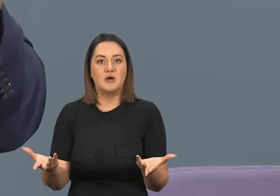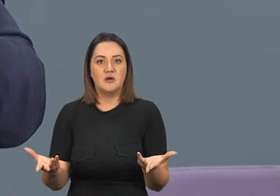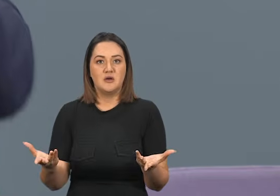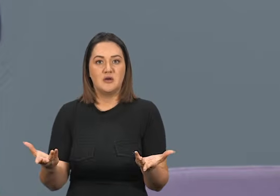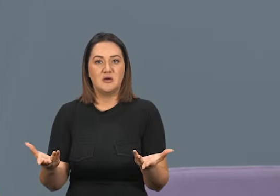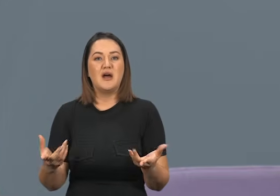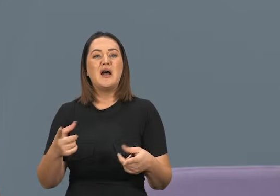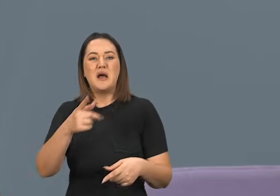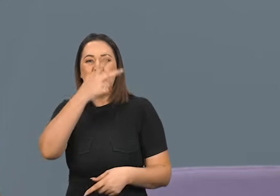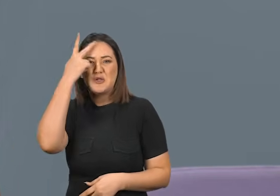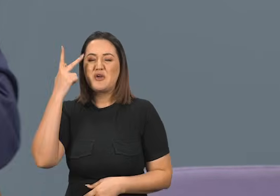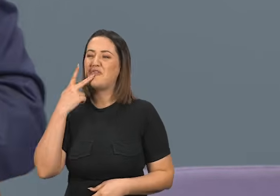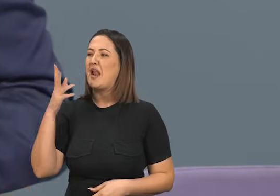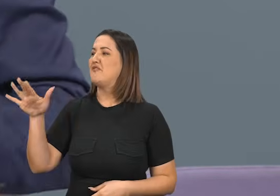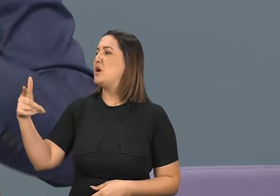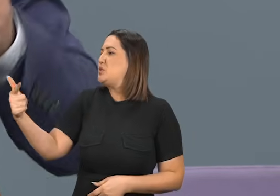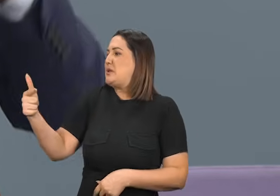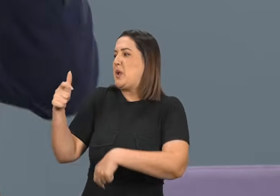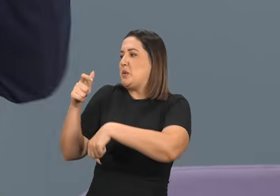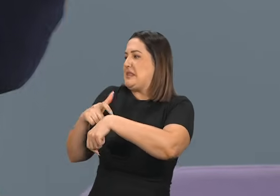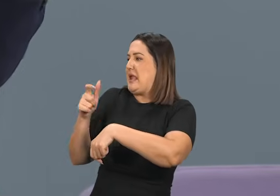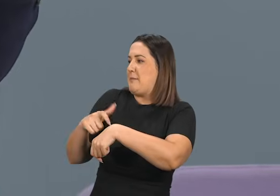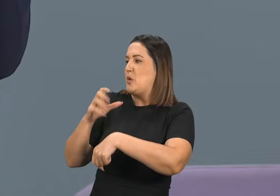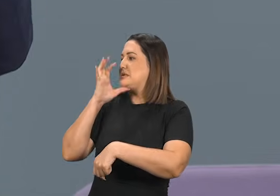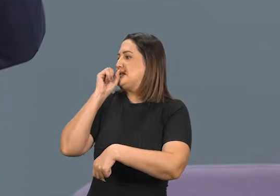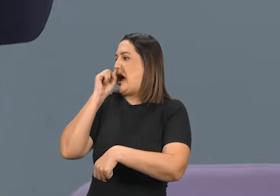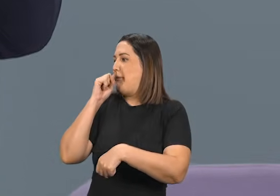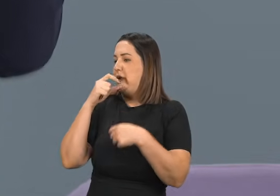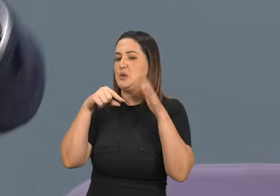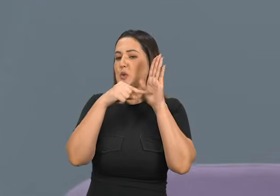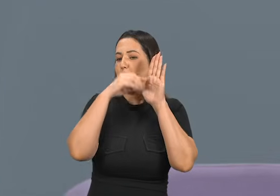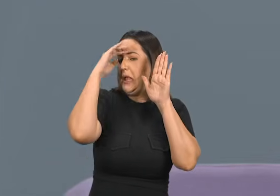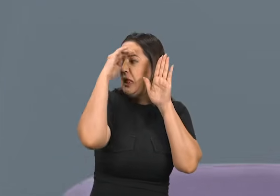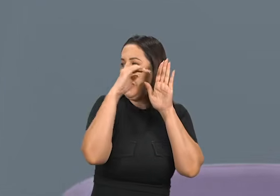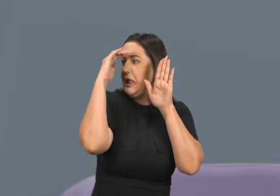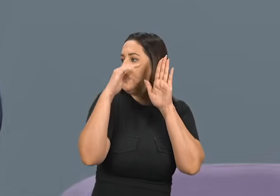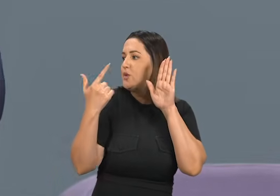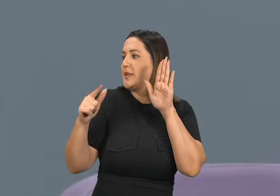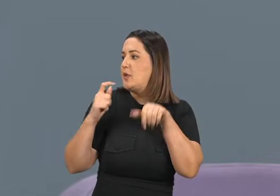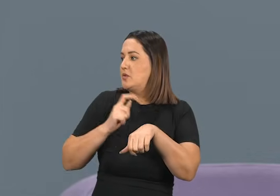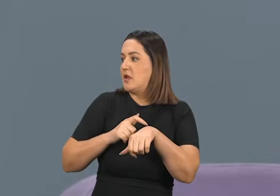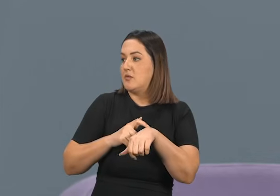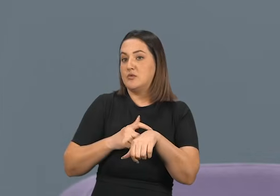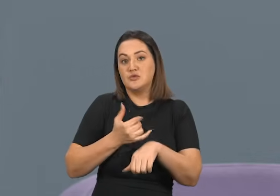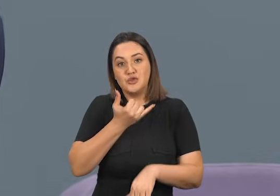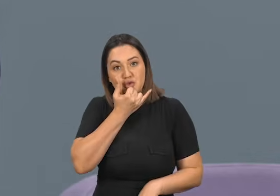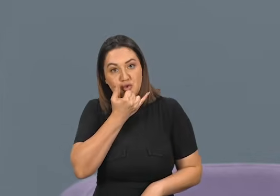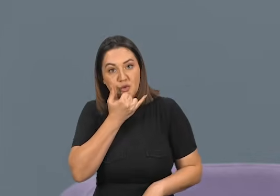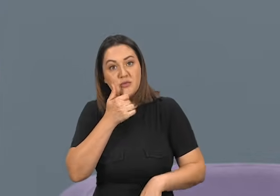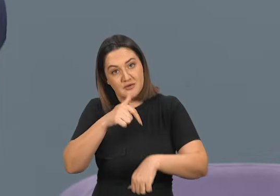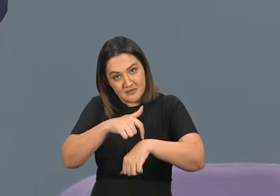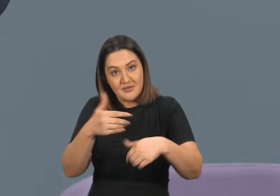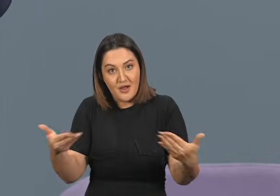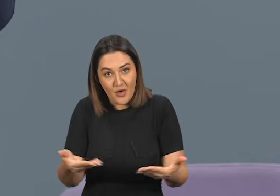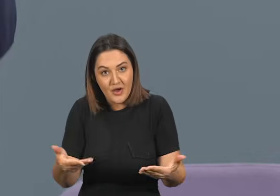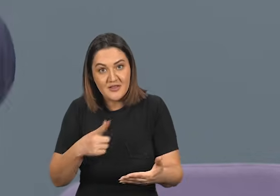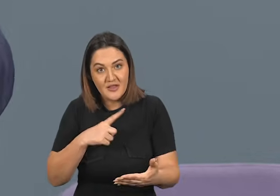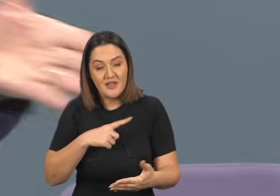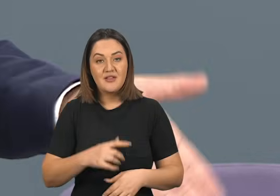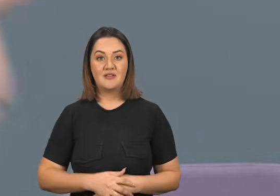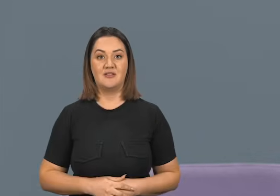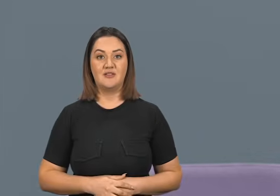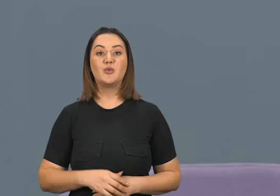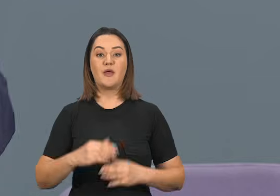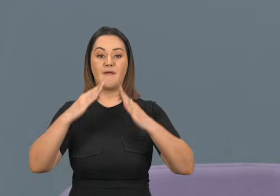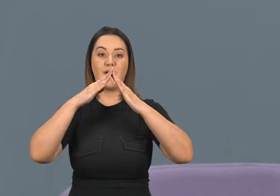Aquelas pessoas que diziam assim: eu não tenho tempo para guardar o sábado. Viram? O vírus fez a pessoa guardar o sábado